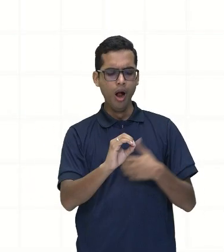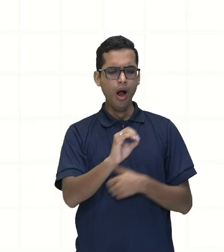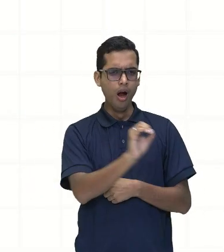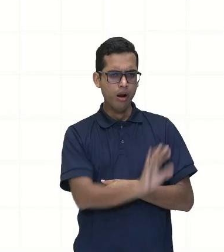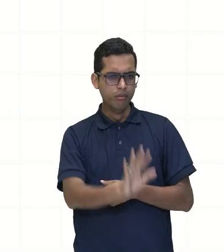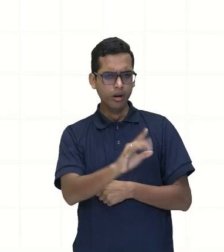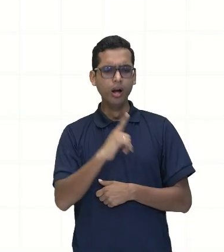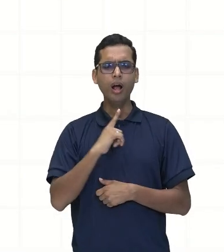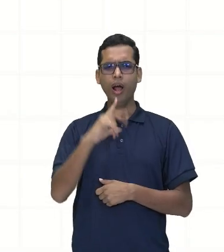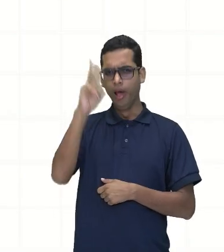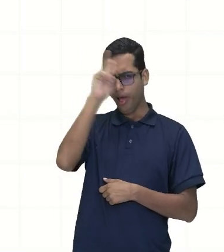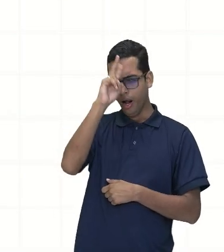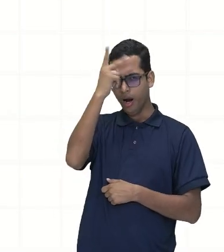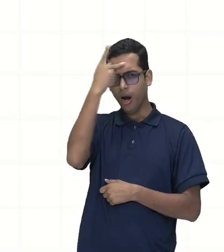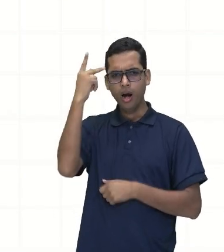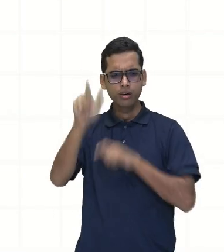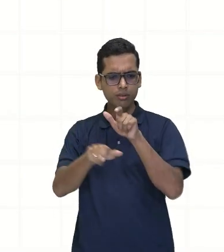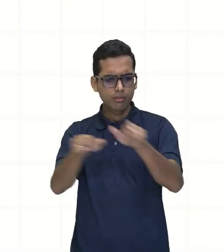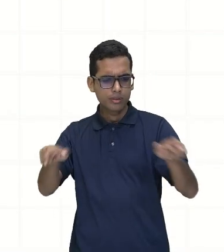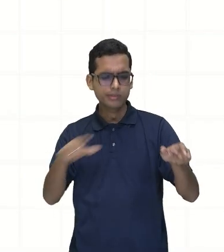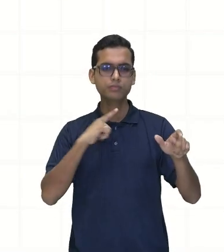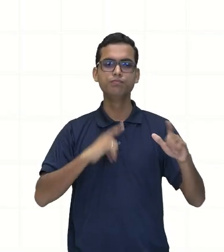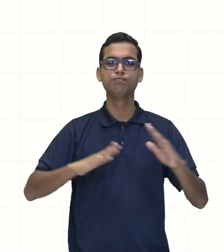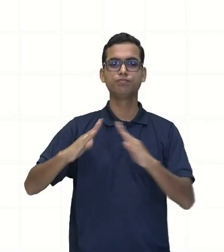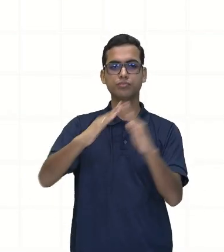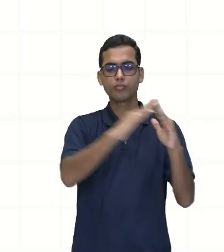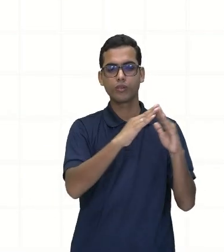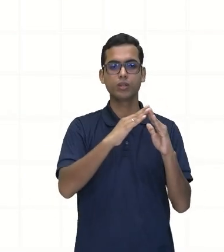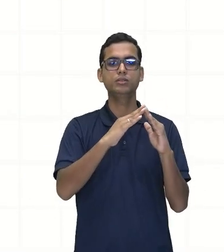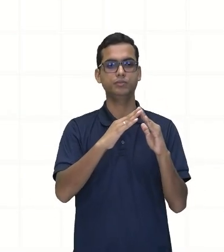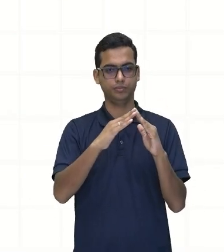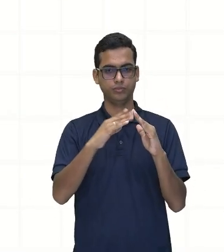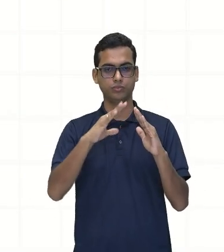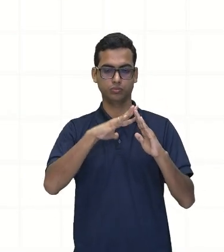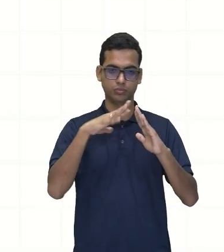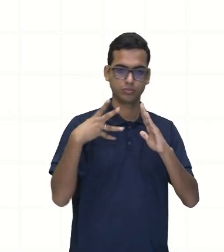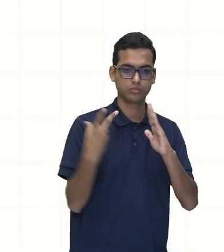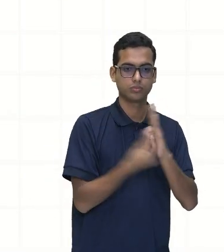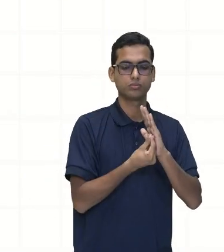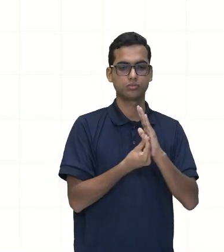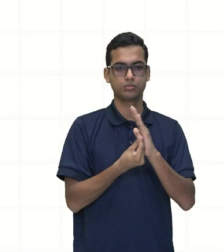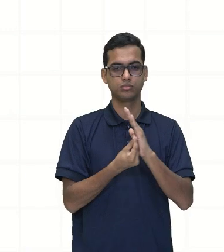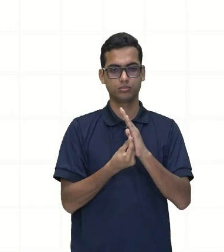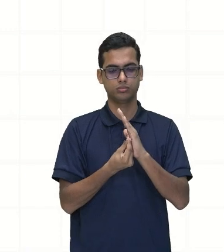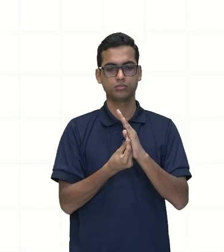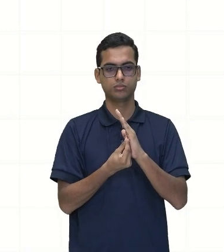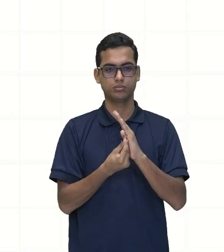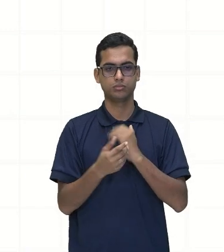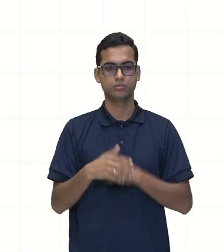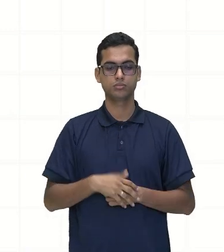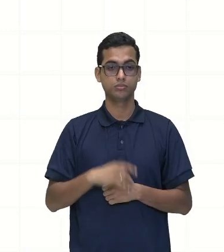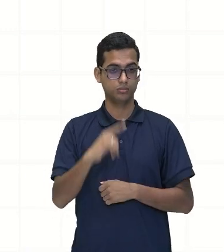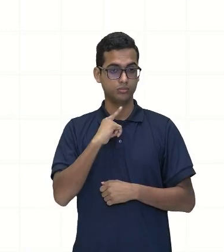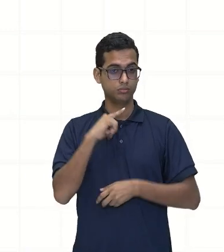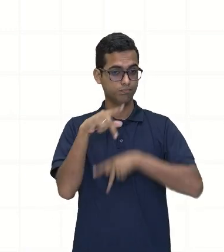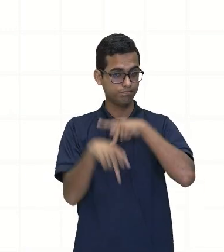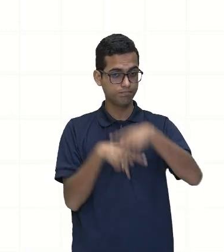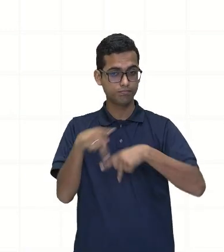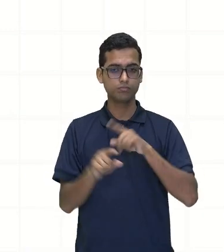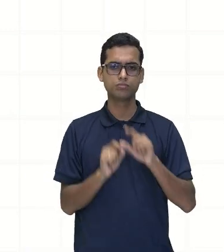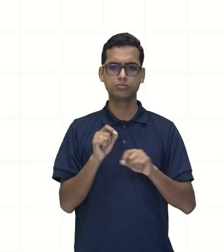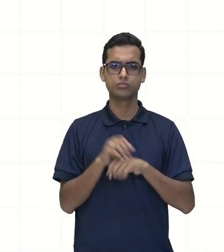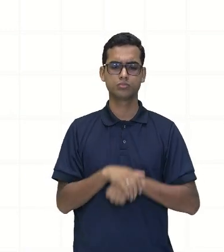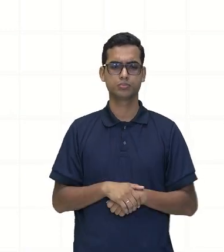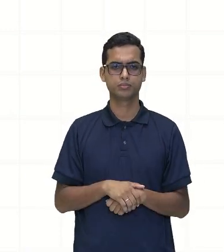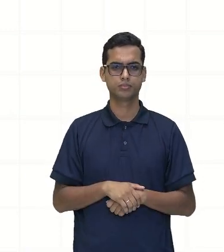que são as pessoas por localização de domicílio, tá bom? E aí nós temos a população em